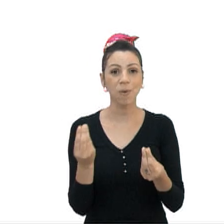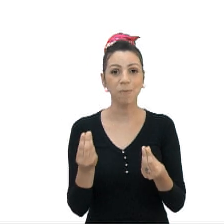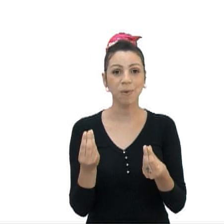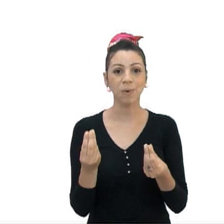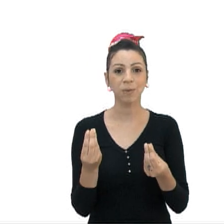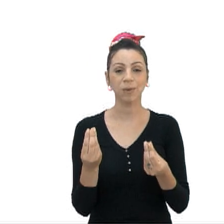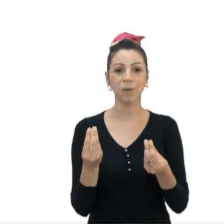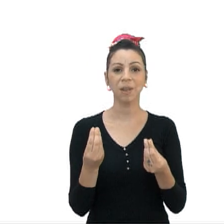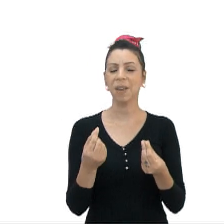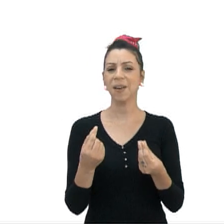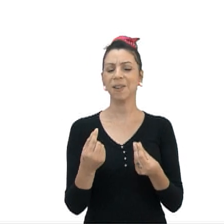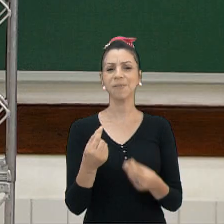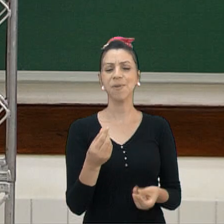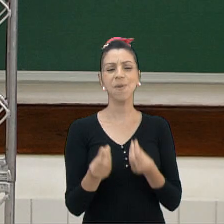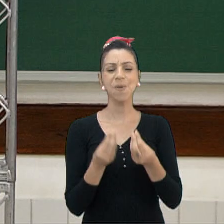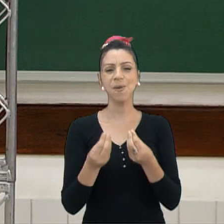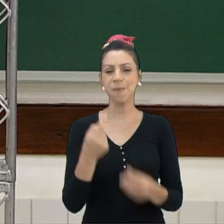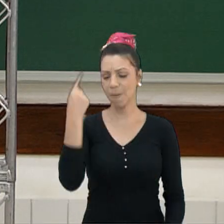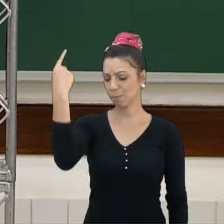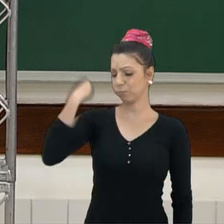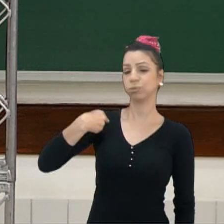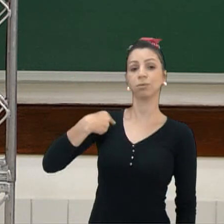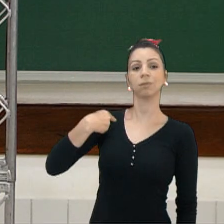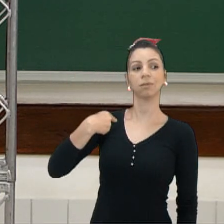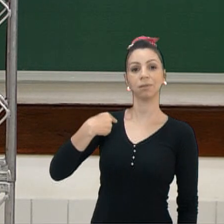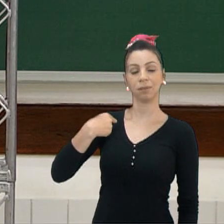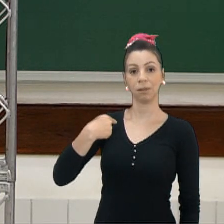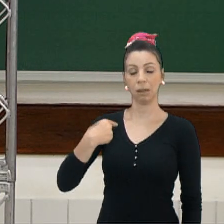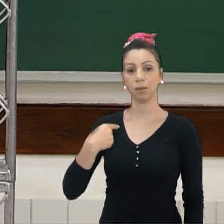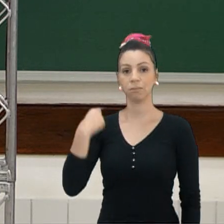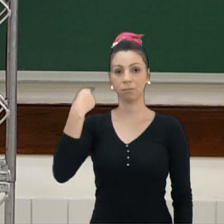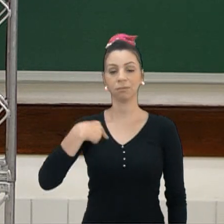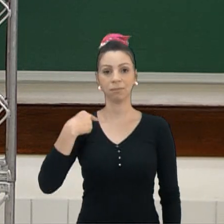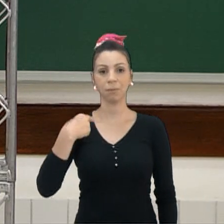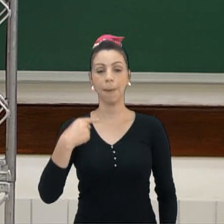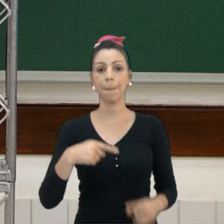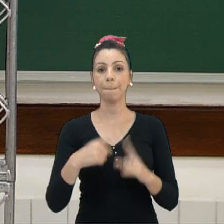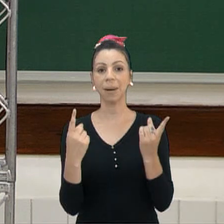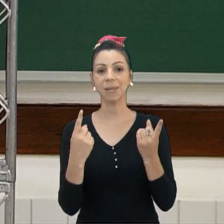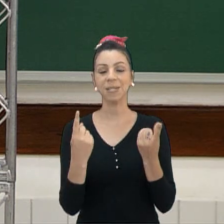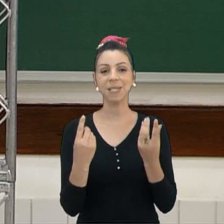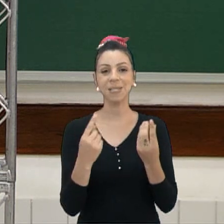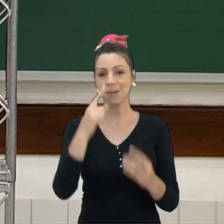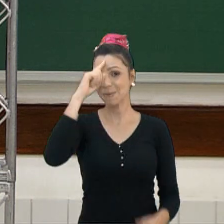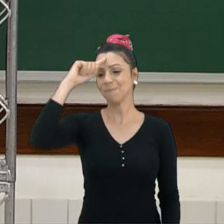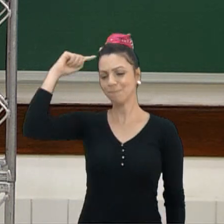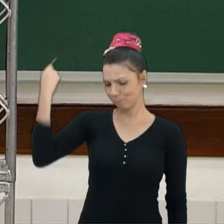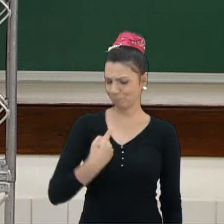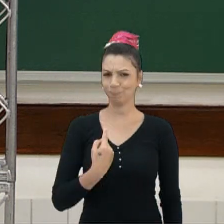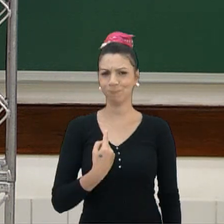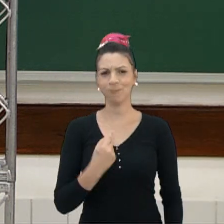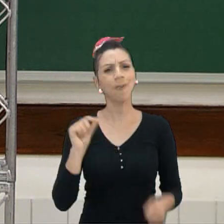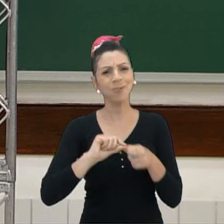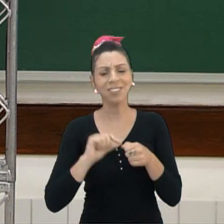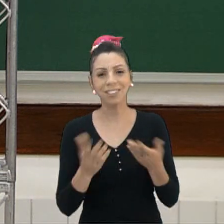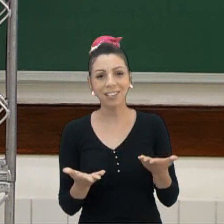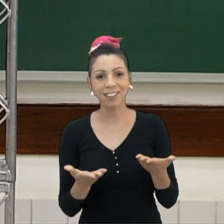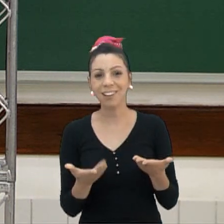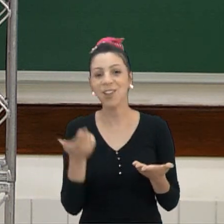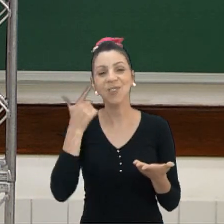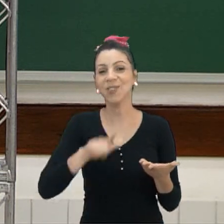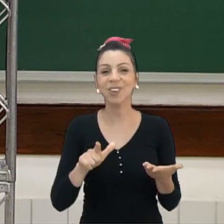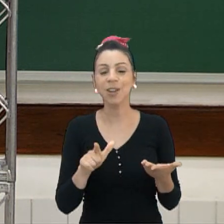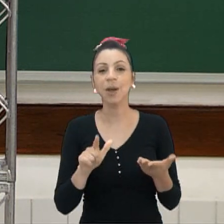para eu fazer alguma coisa, certo? Eu me mando, ok? Mas eu não vou dar ordem para mim, certo? Por isso que ele não